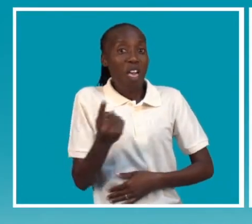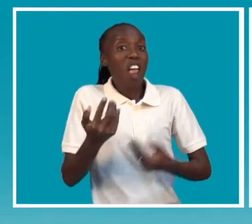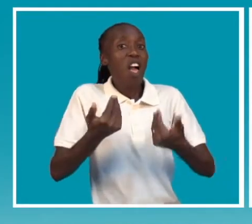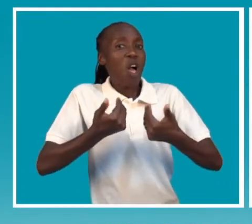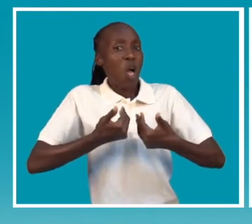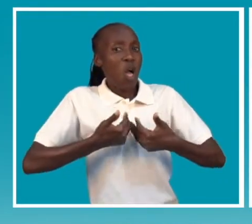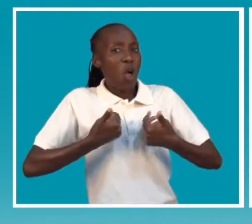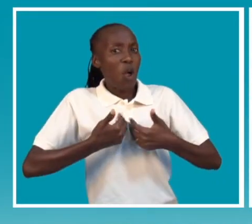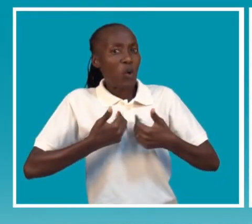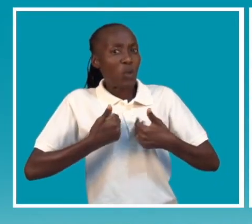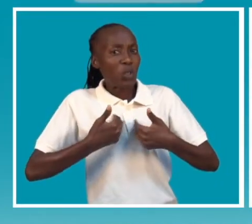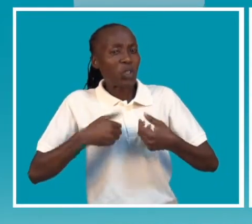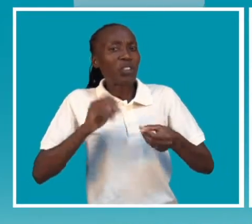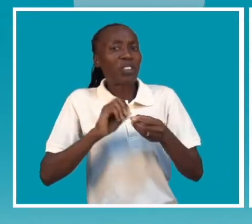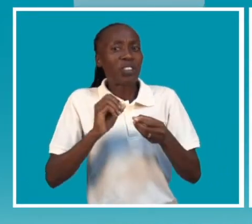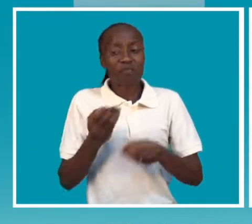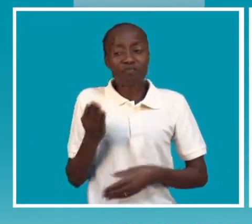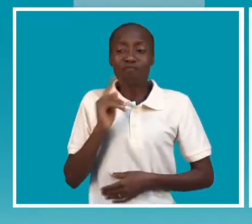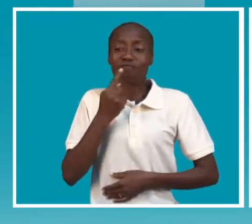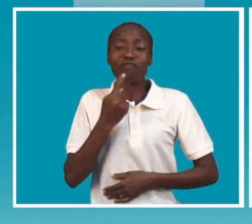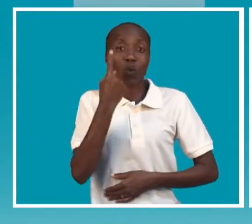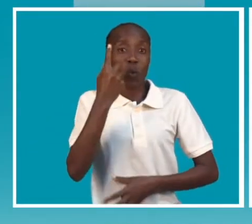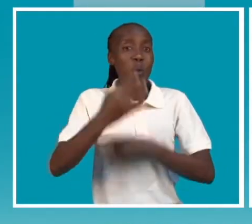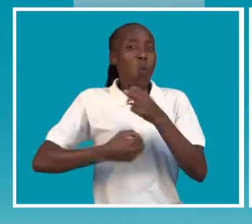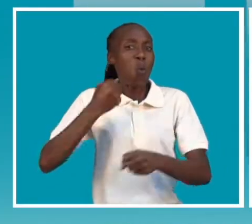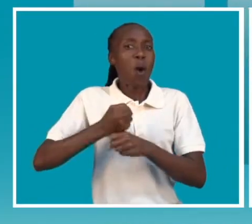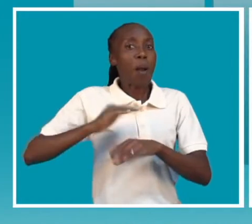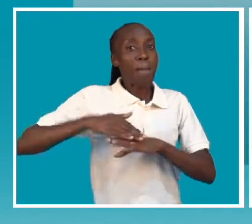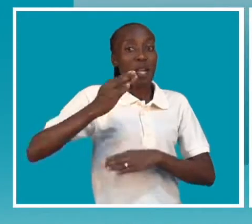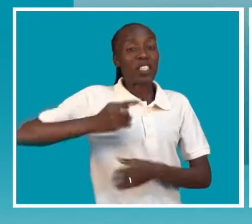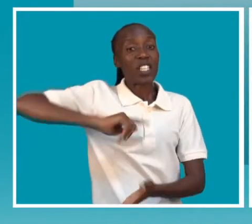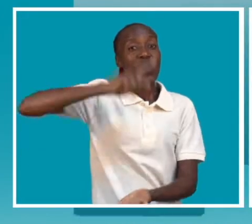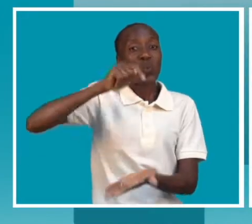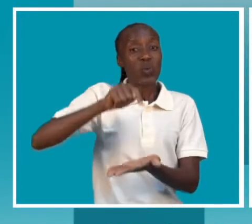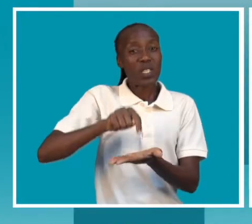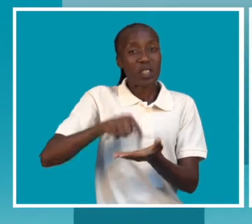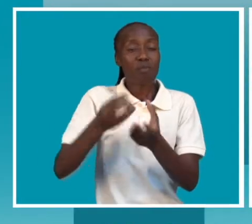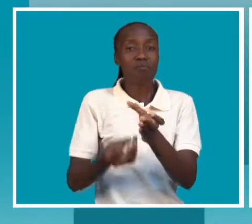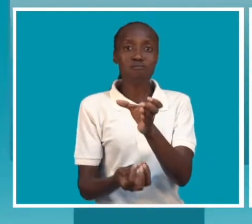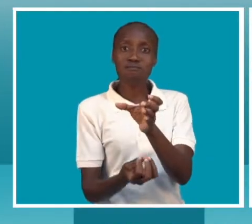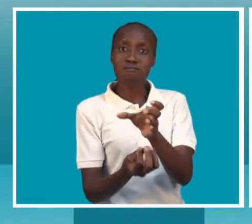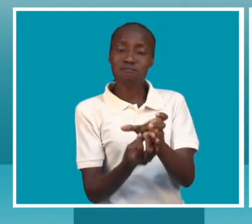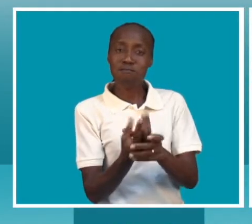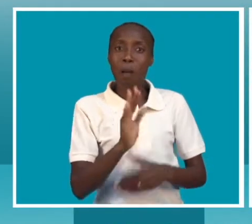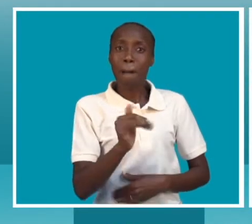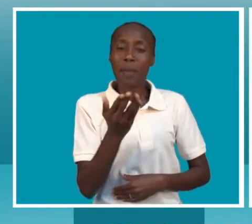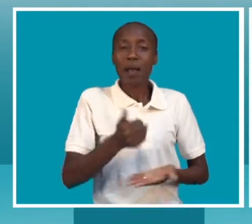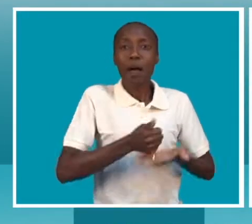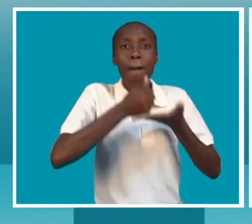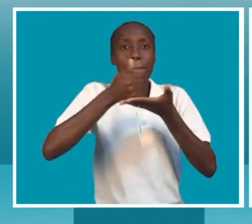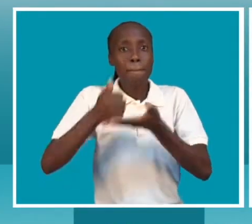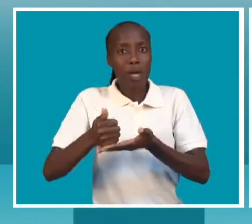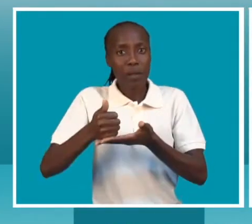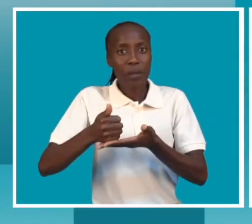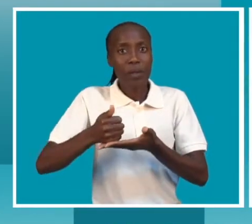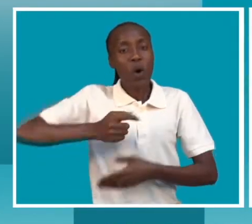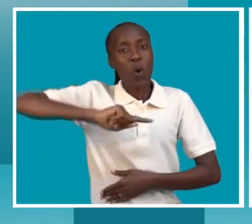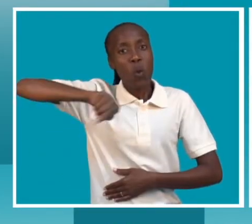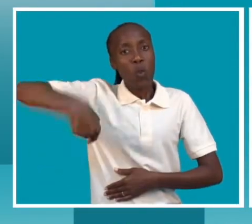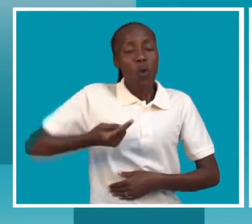Há mais de um ano, o centro foi criado para apoio aos nossos irmãos e